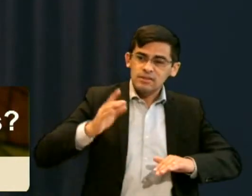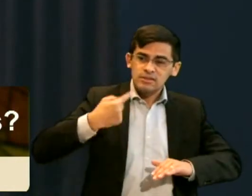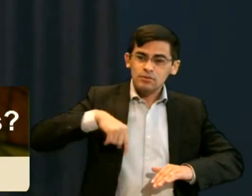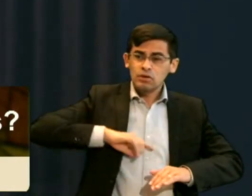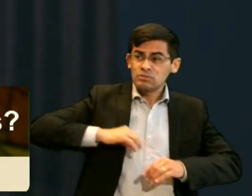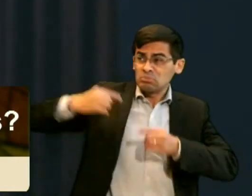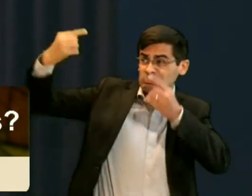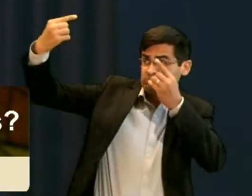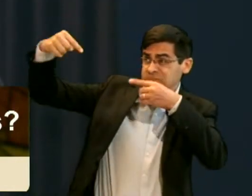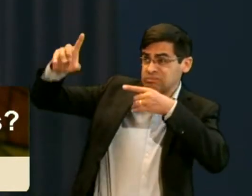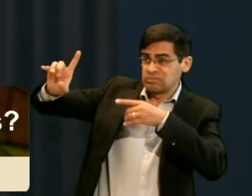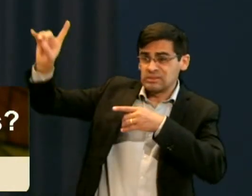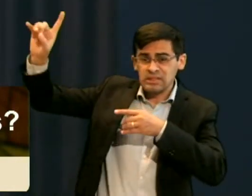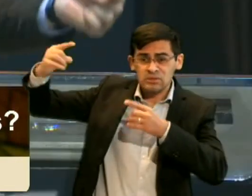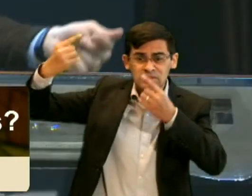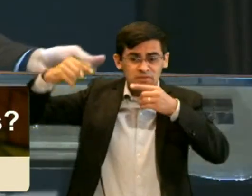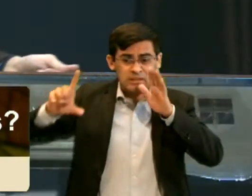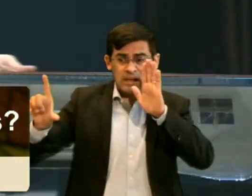essa lei,